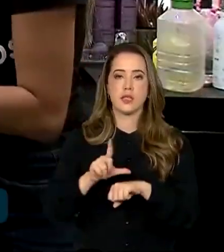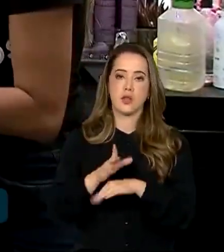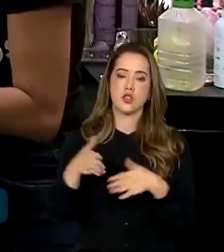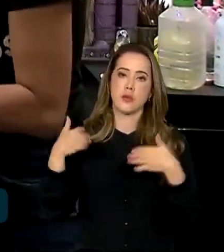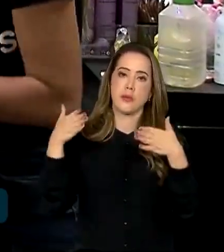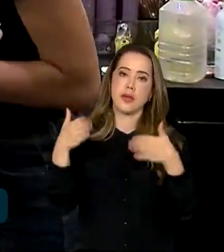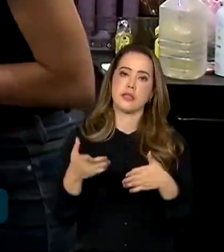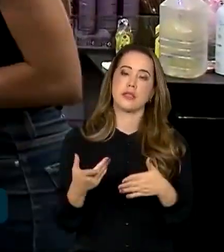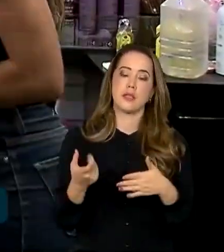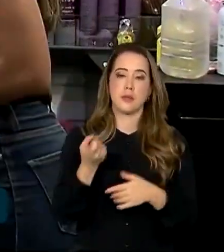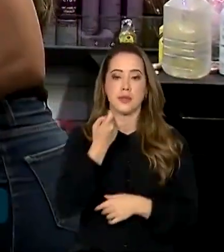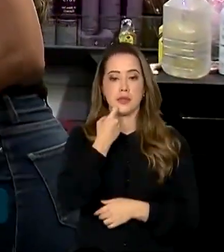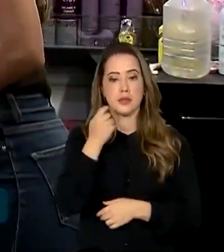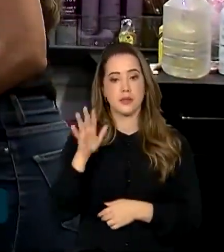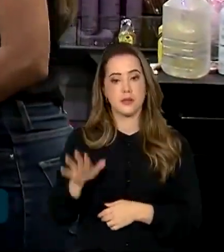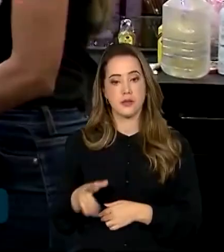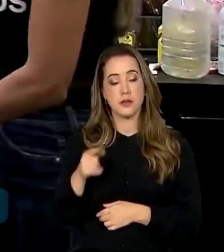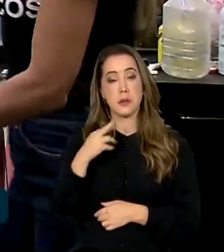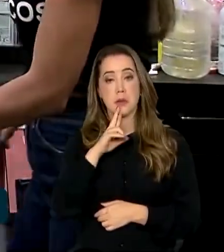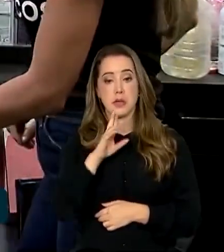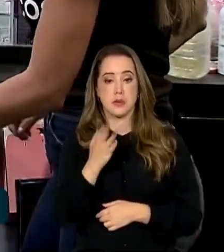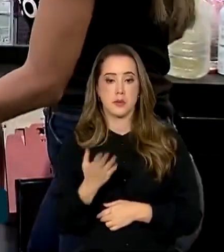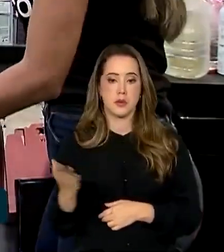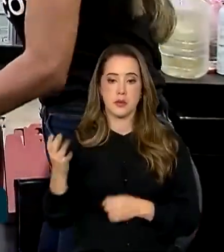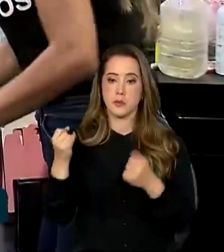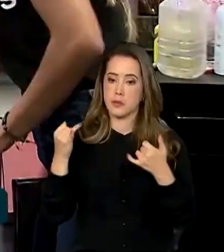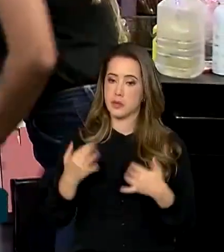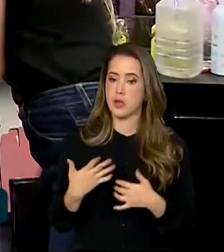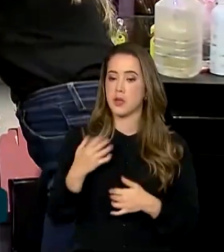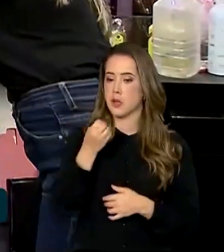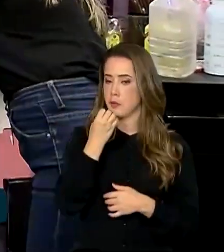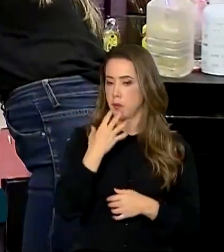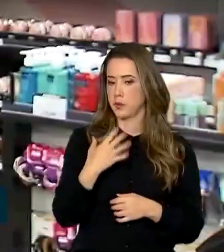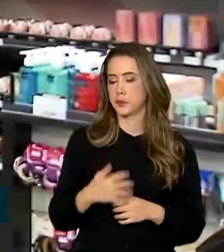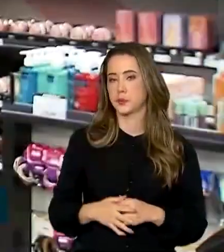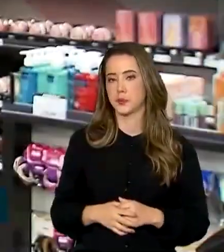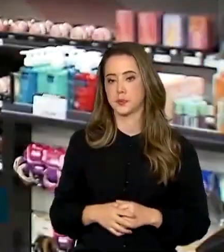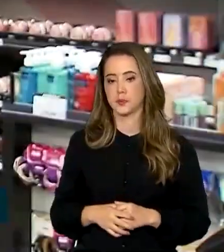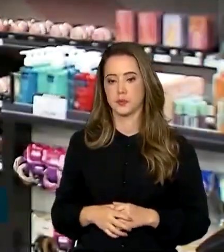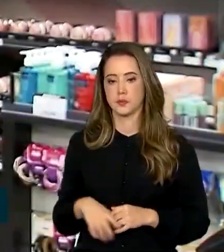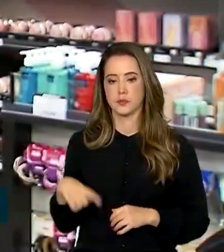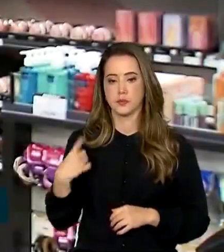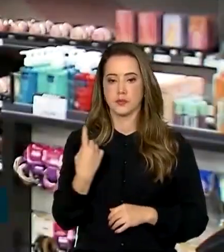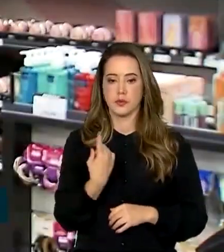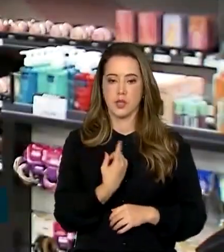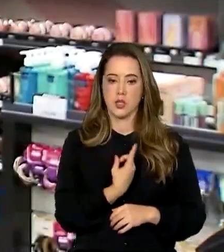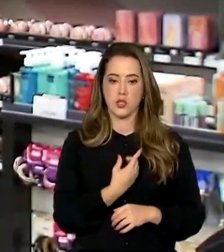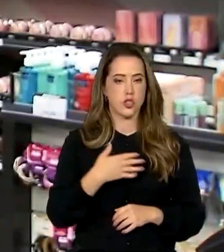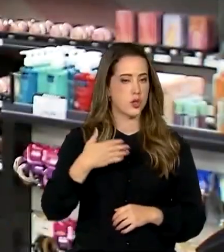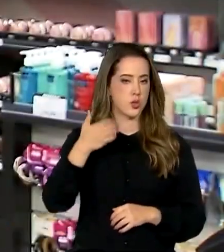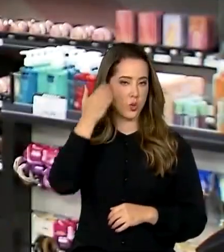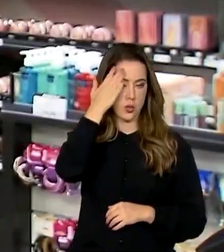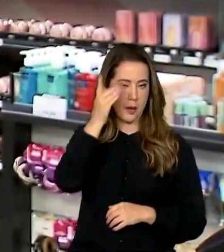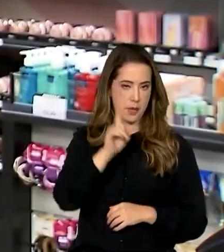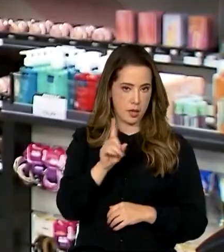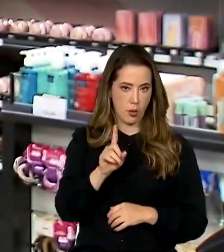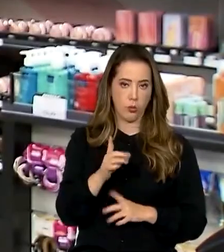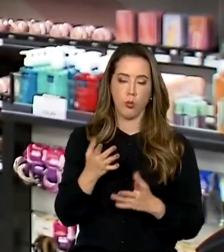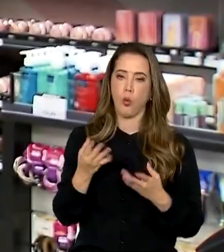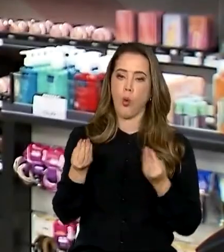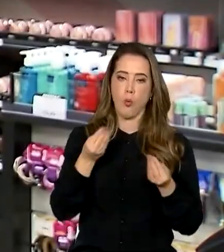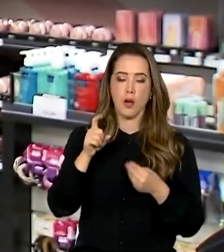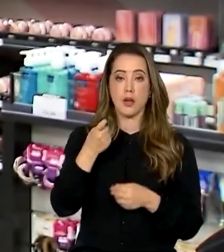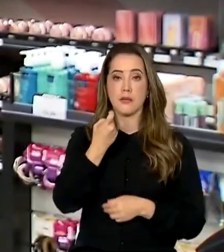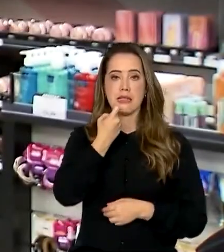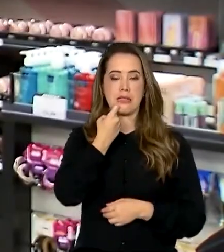Friday. Para os comerciantes, os resultados costumam ser animadores. A gente mesmo não sabia fazer Black Friday, só que a gente aprendeu realmente.